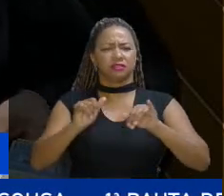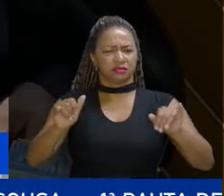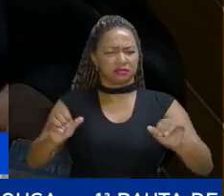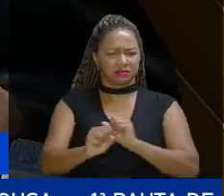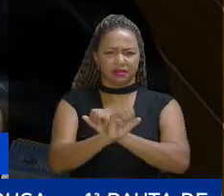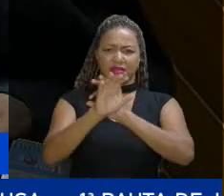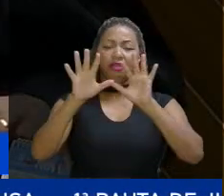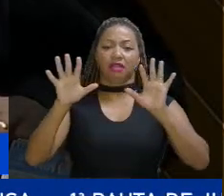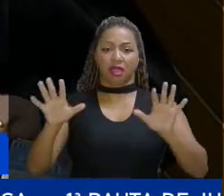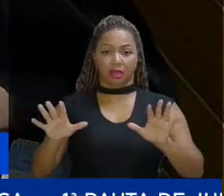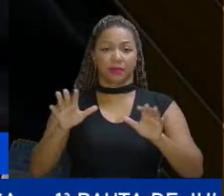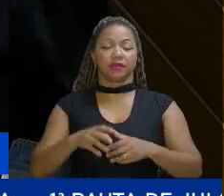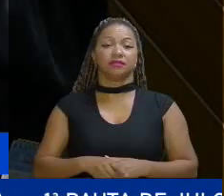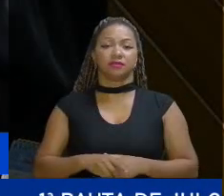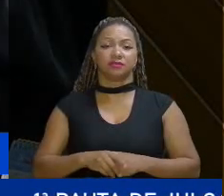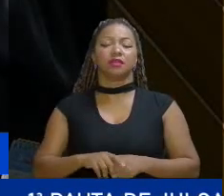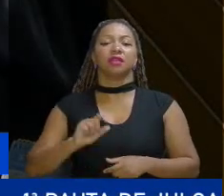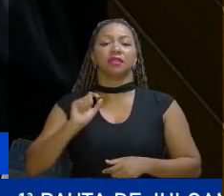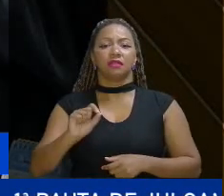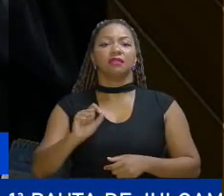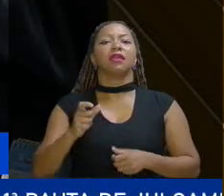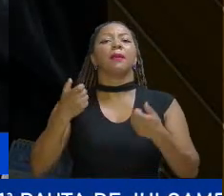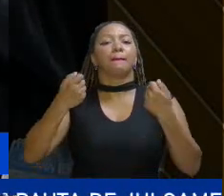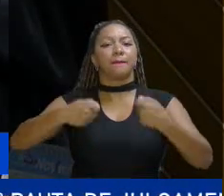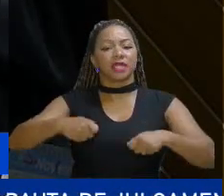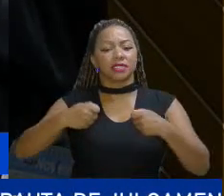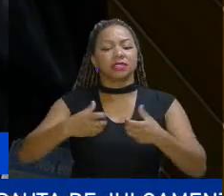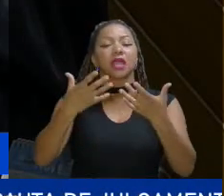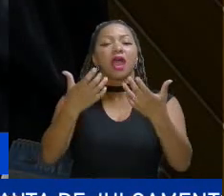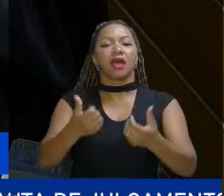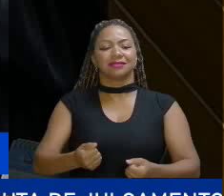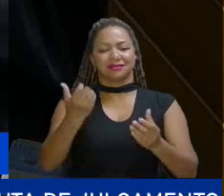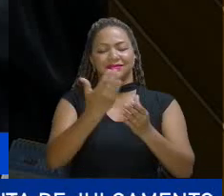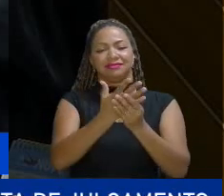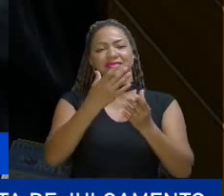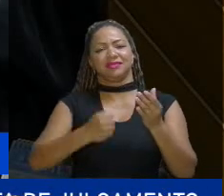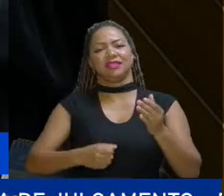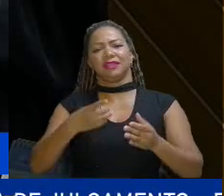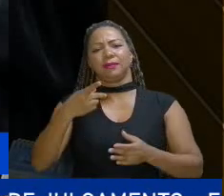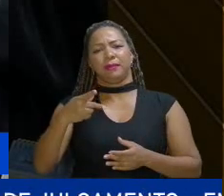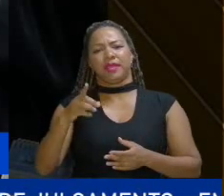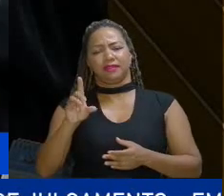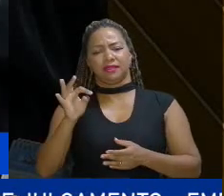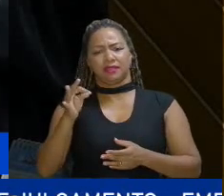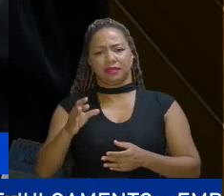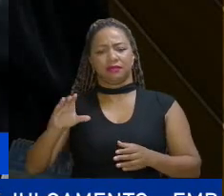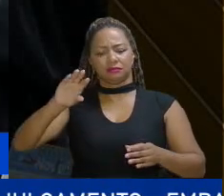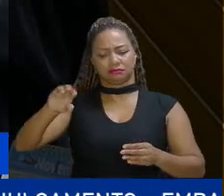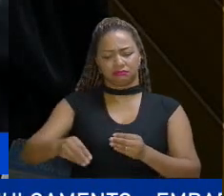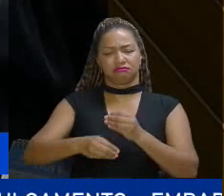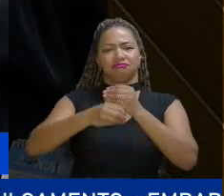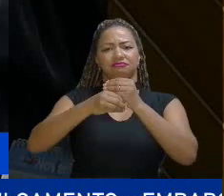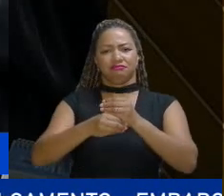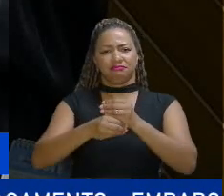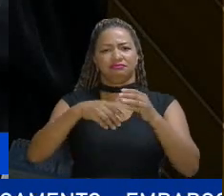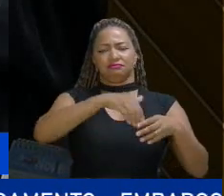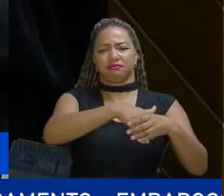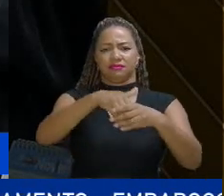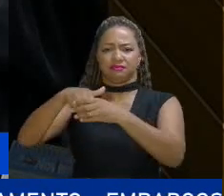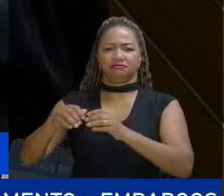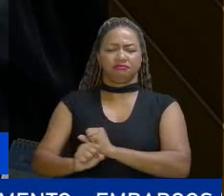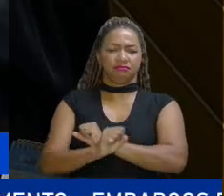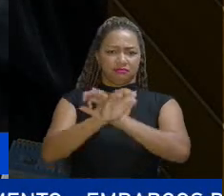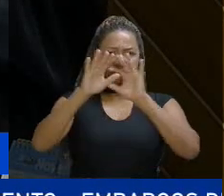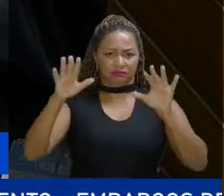diz claramente, assim é necessário acolher os embargos do PDT e integrar o acordo para explicitar